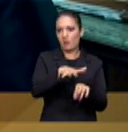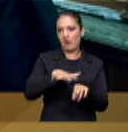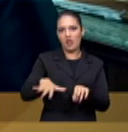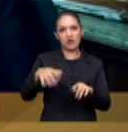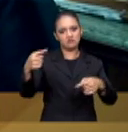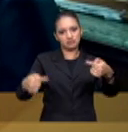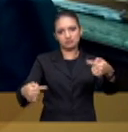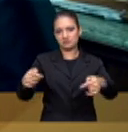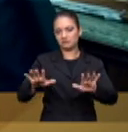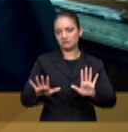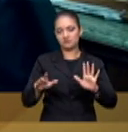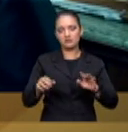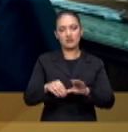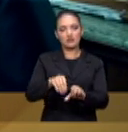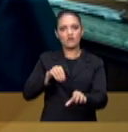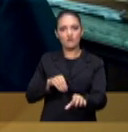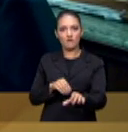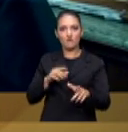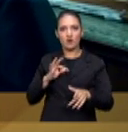A Procuradoria